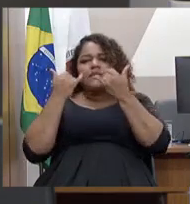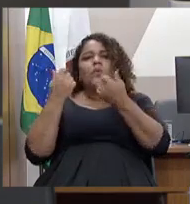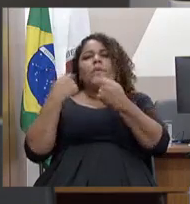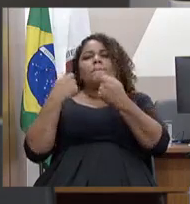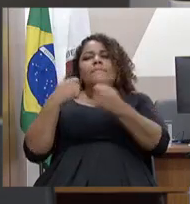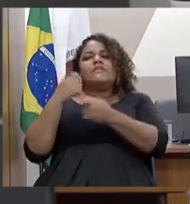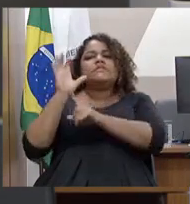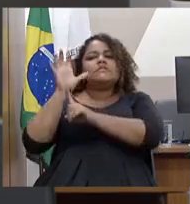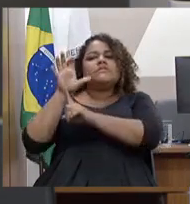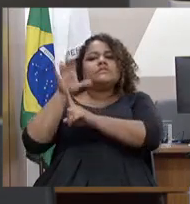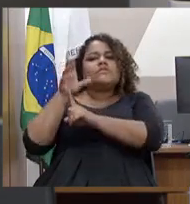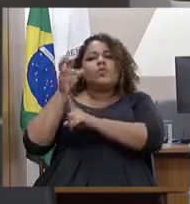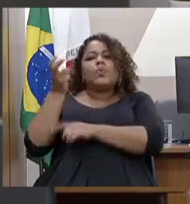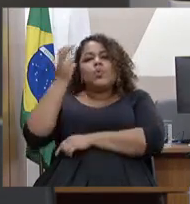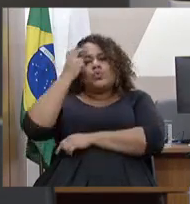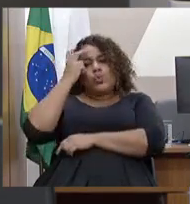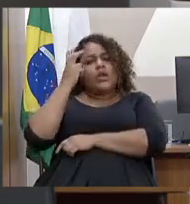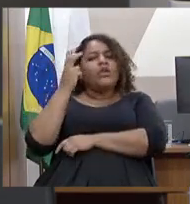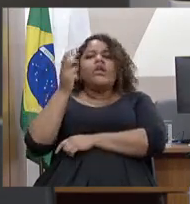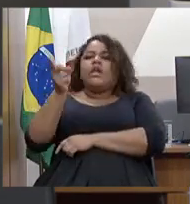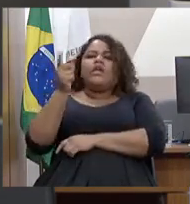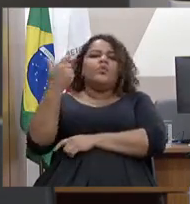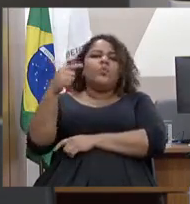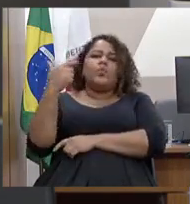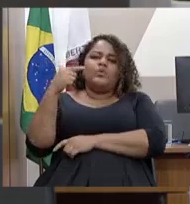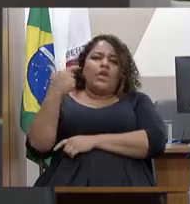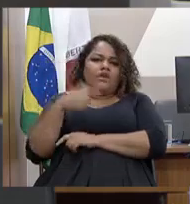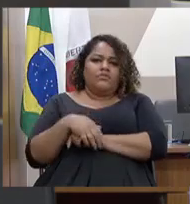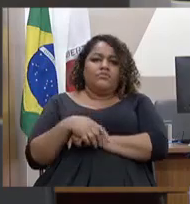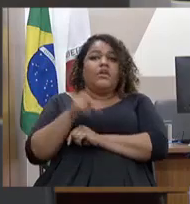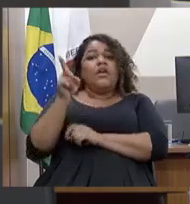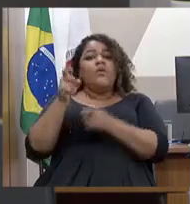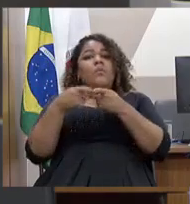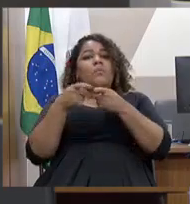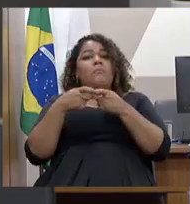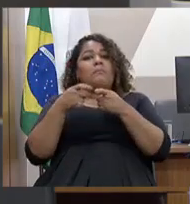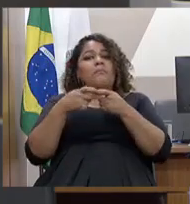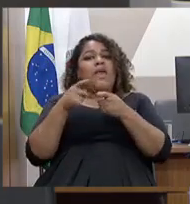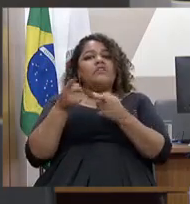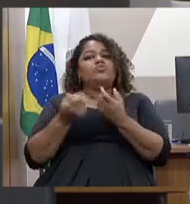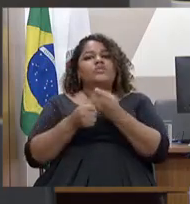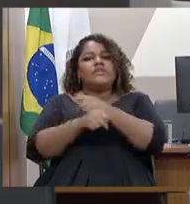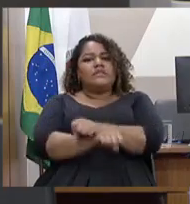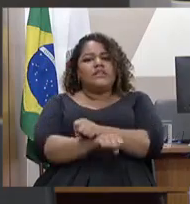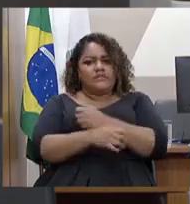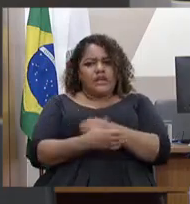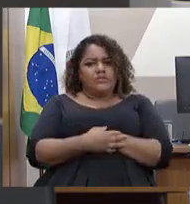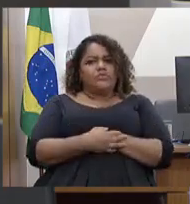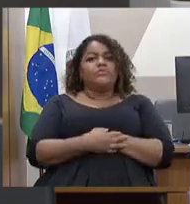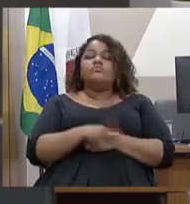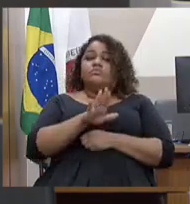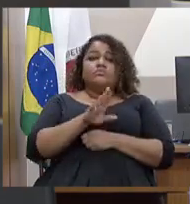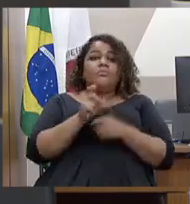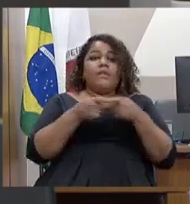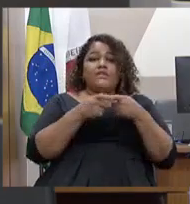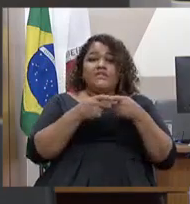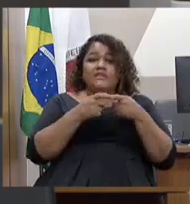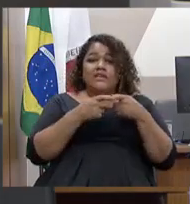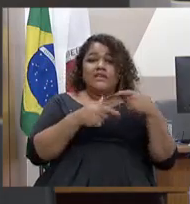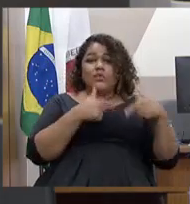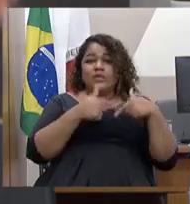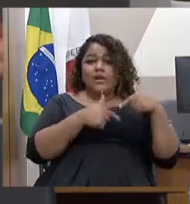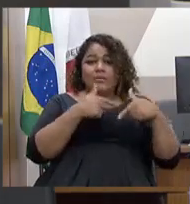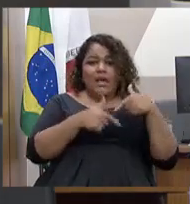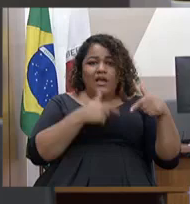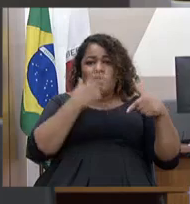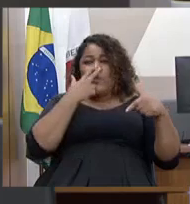isso e inexiste as pessoas quando fala assim o médico está escravizando Medicina do Trabalho é algo que assim é muito